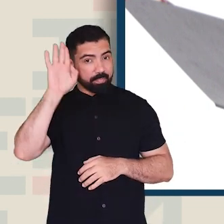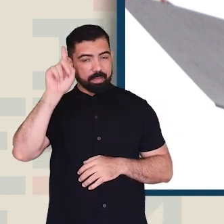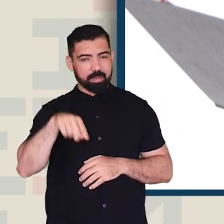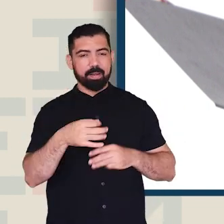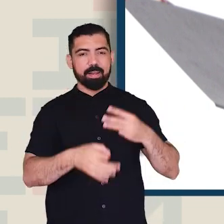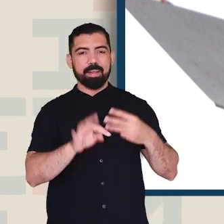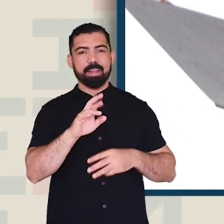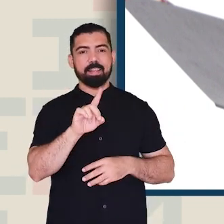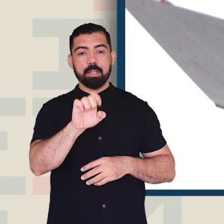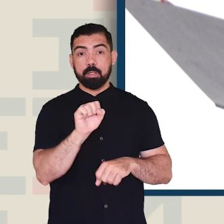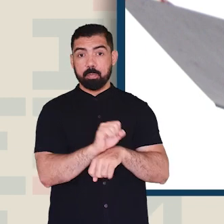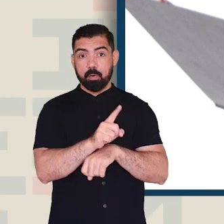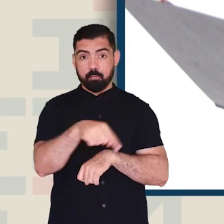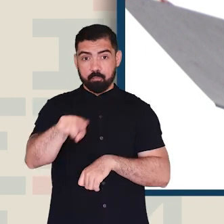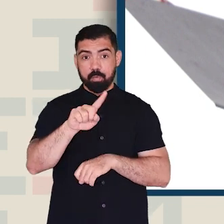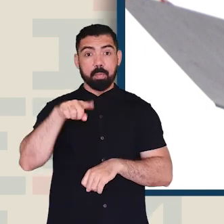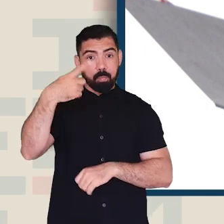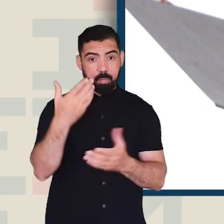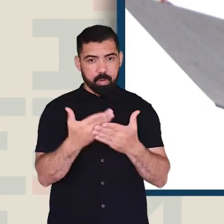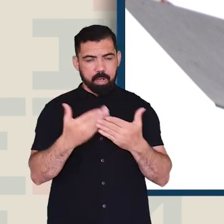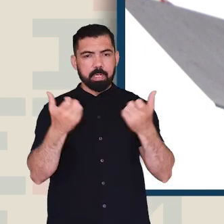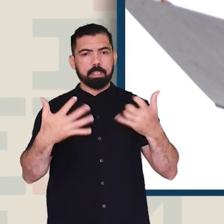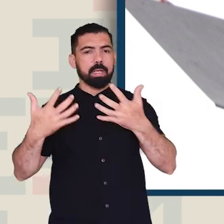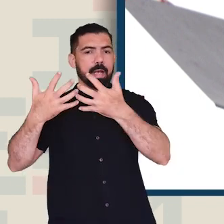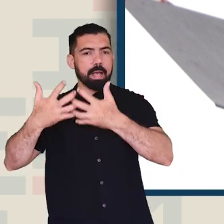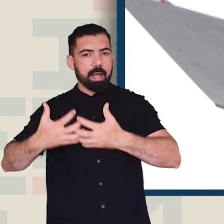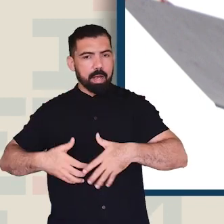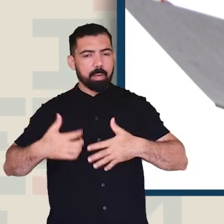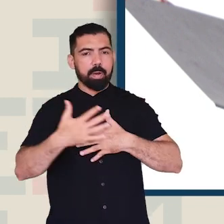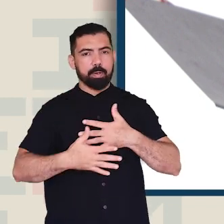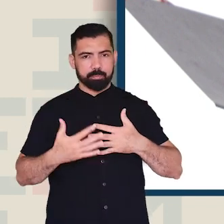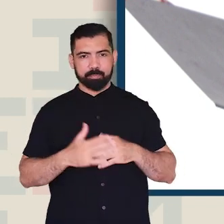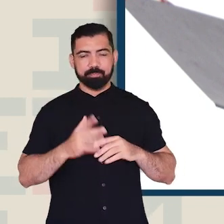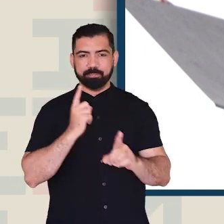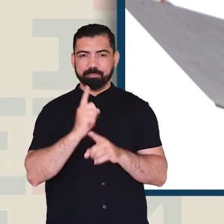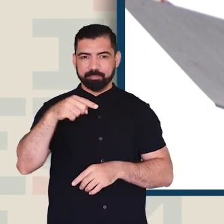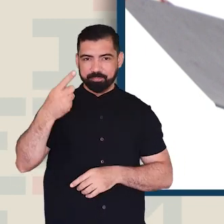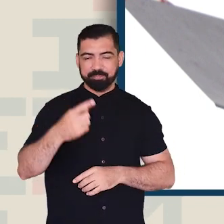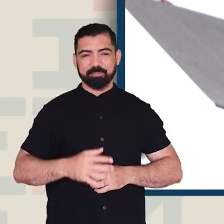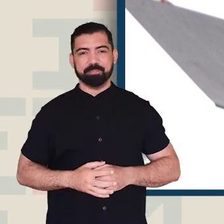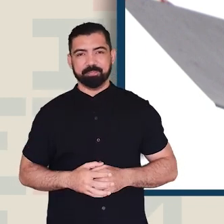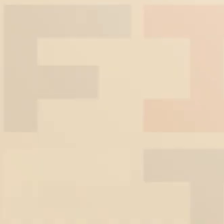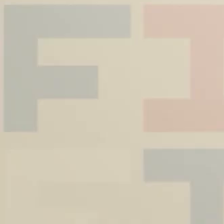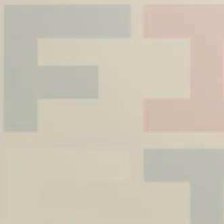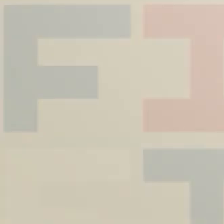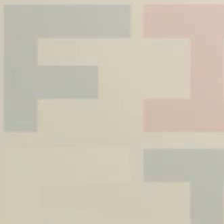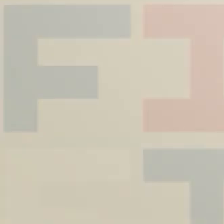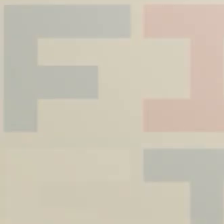aguardo vocês no próximo módulo, onde a gente vai falar de harmonia, campo harmônico. Então até lá.